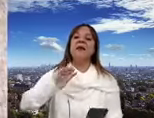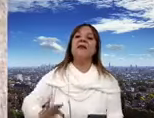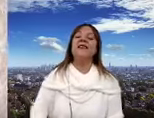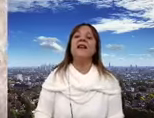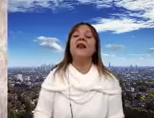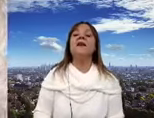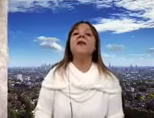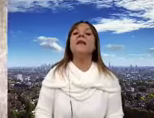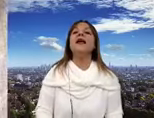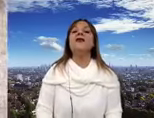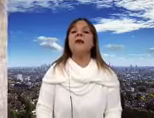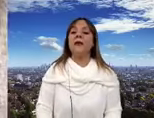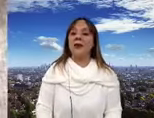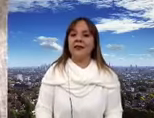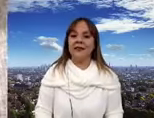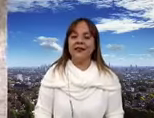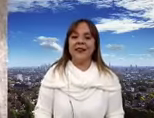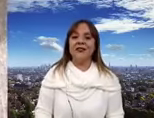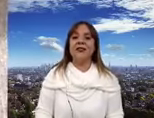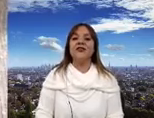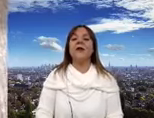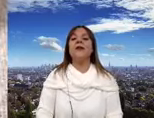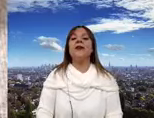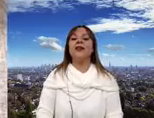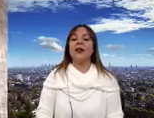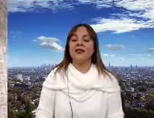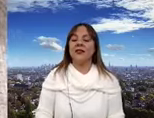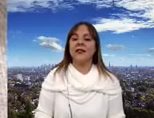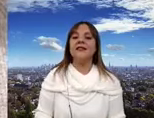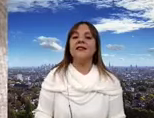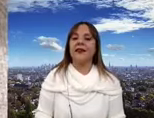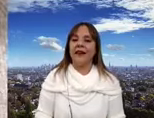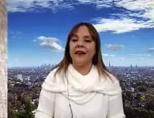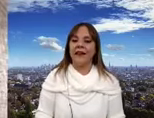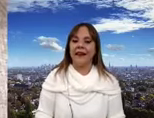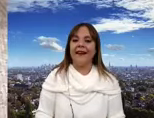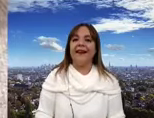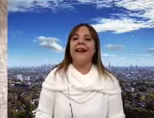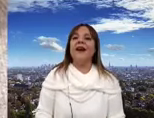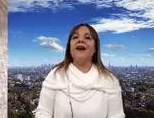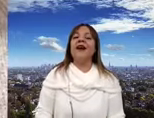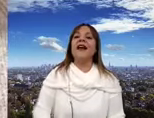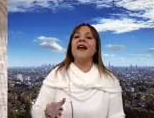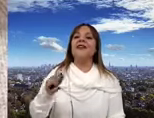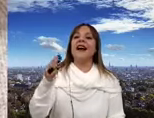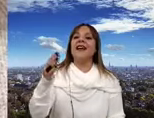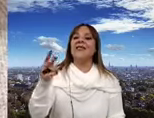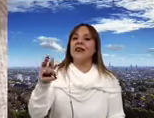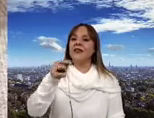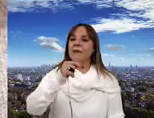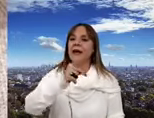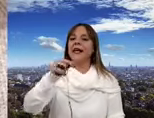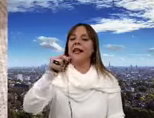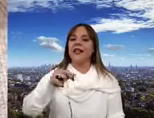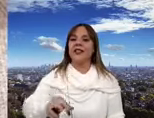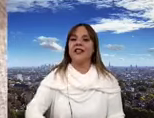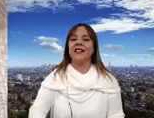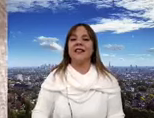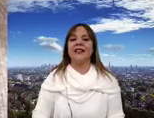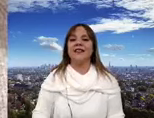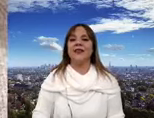agora momento amor, no nosso amor em nós, Santa Fé, né? Eu quero que a Stephanie pegue a cartinha, a